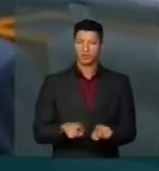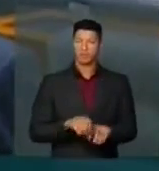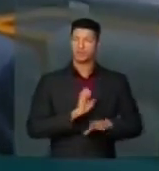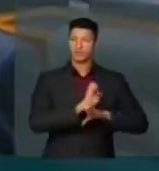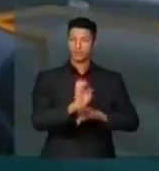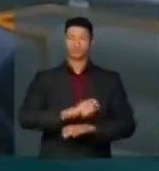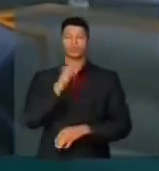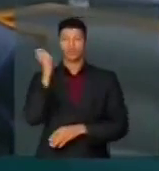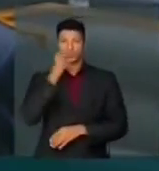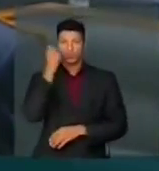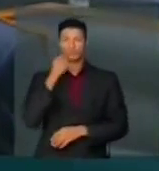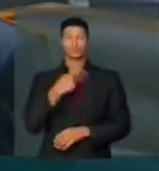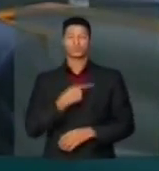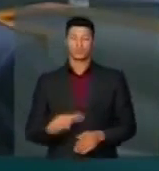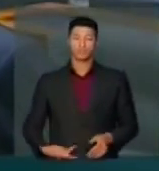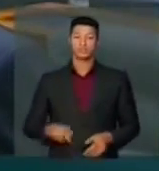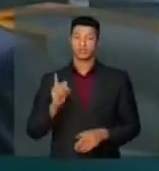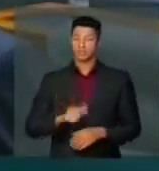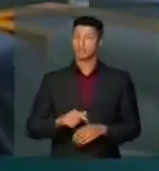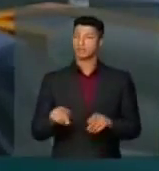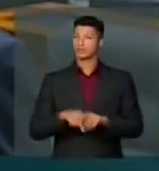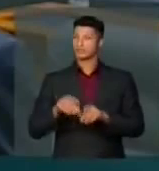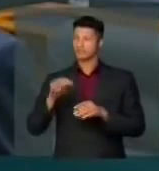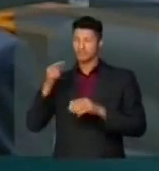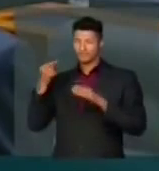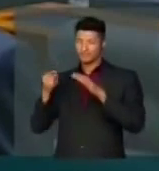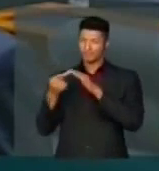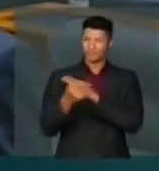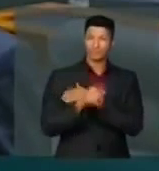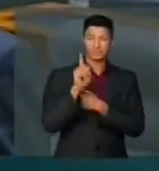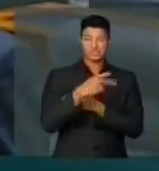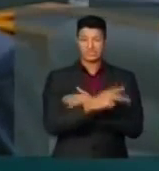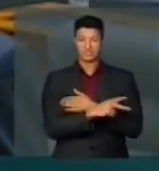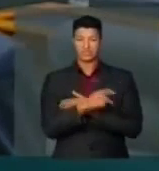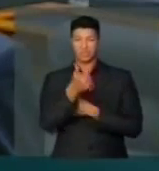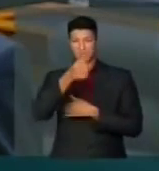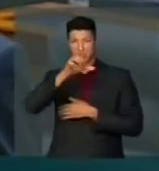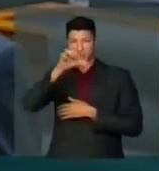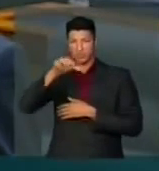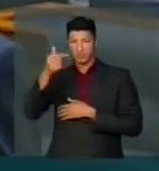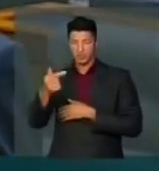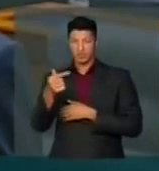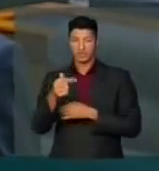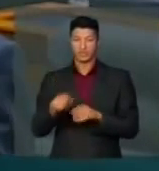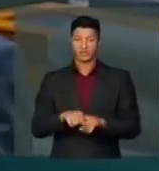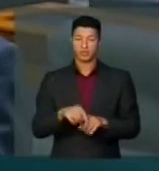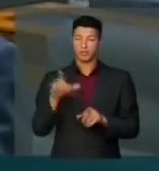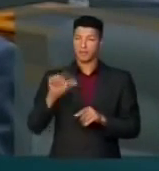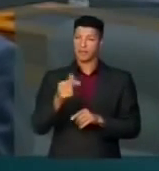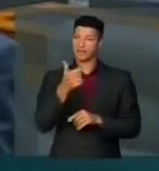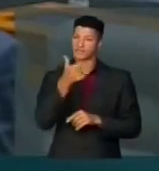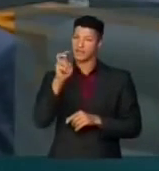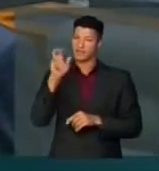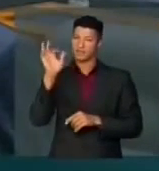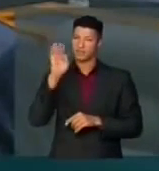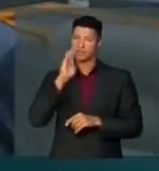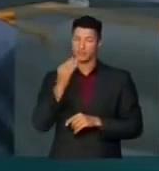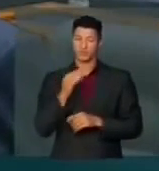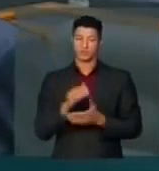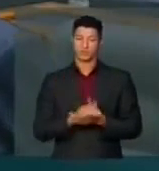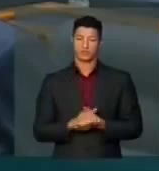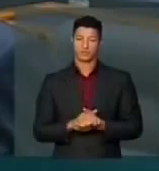do estado do Rio Grande do Sul, presidente, ela vem de longe, era em 1997, menos de 25